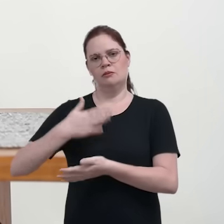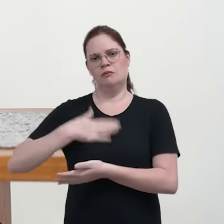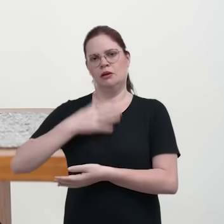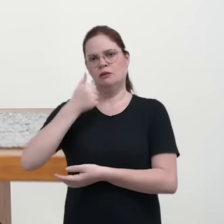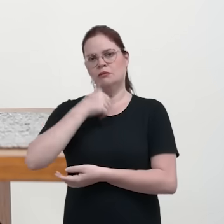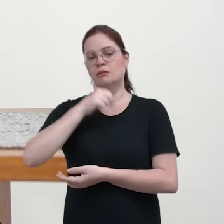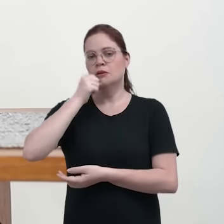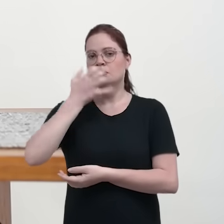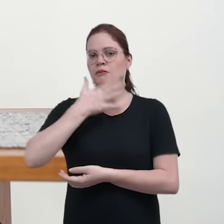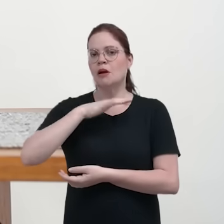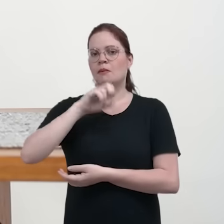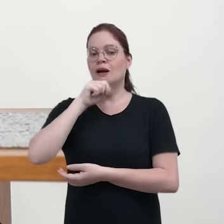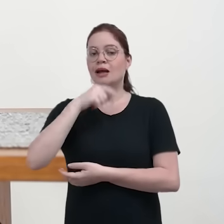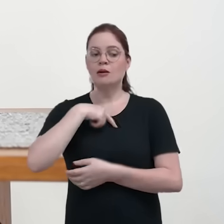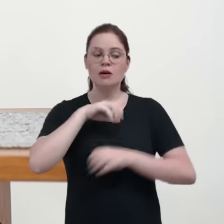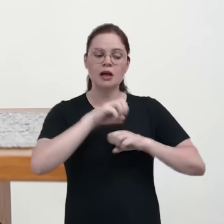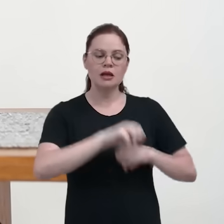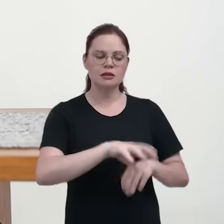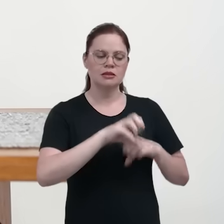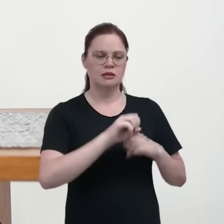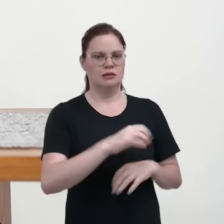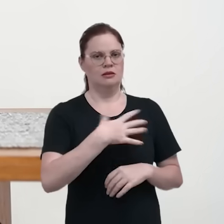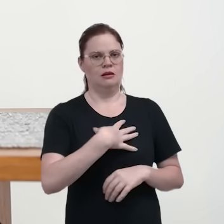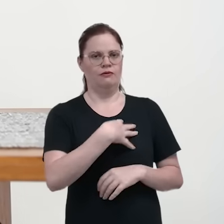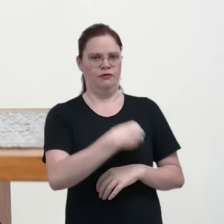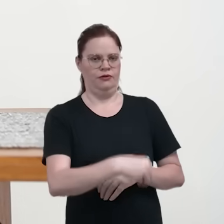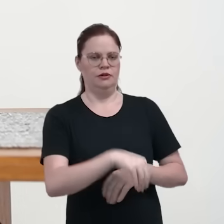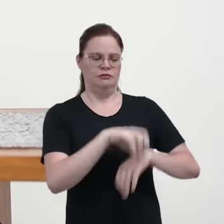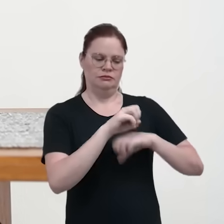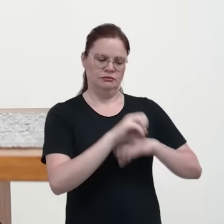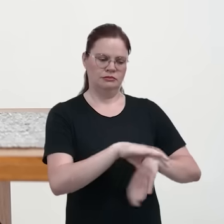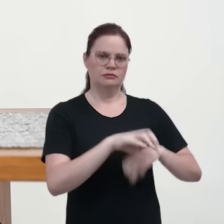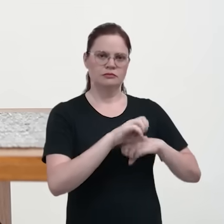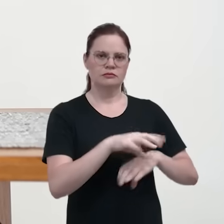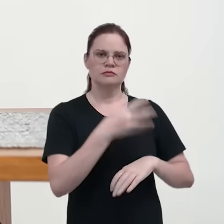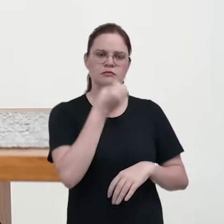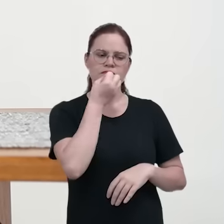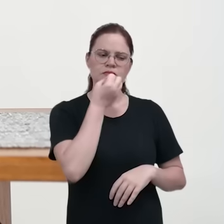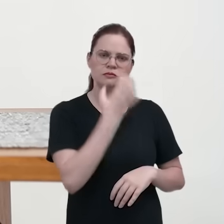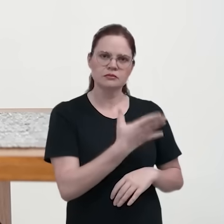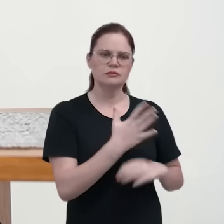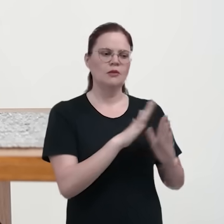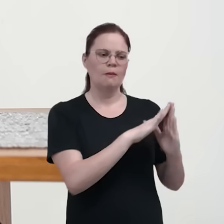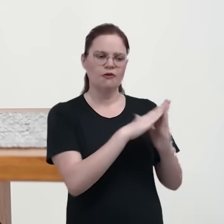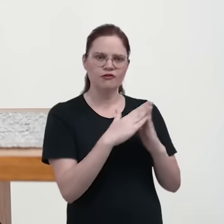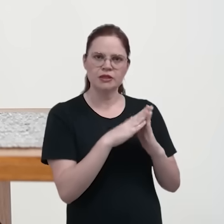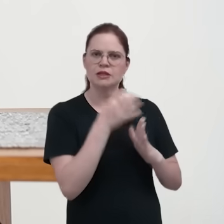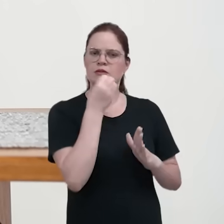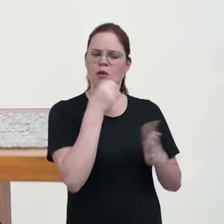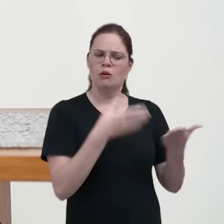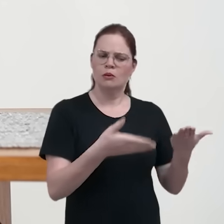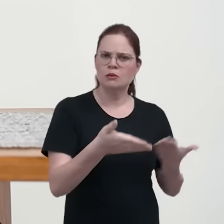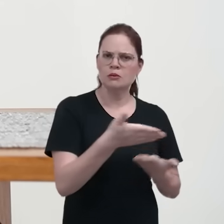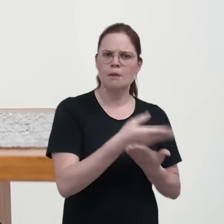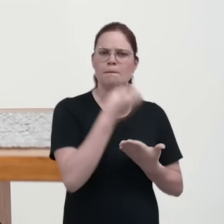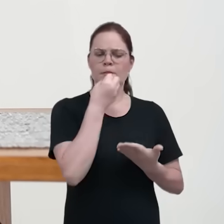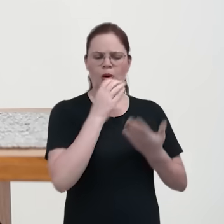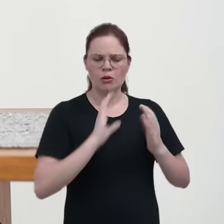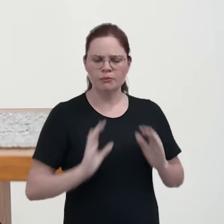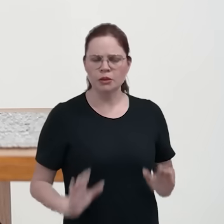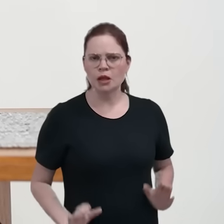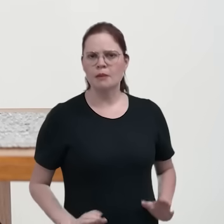pais, deixar um legado para os seus filhos de boa vizinhança, de boa